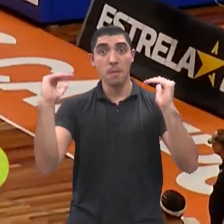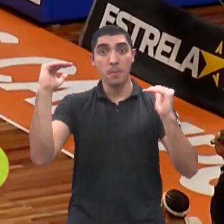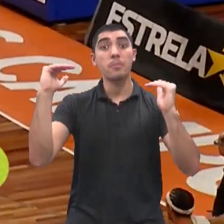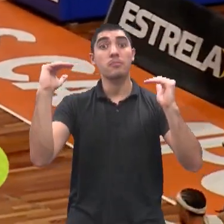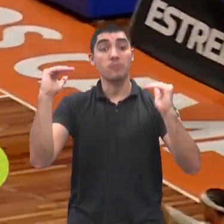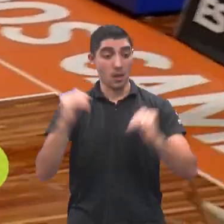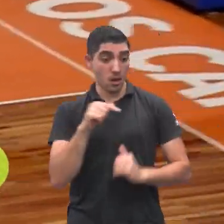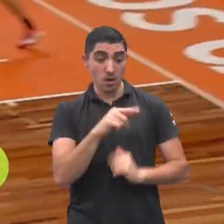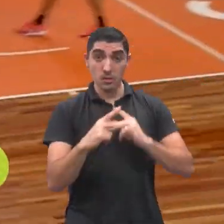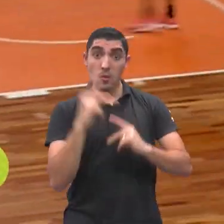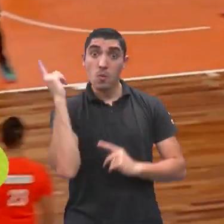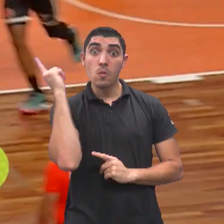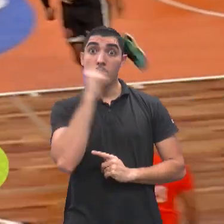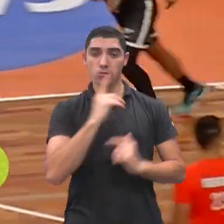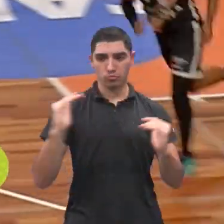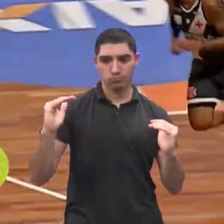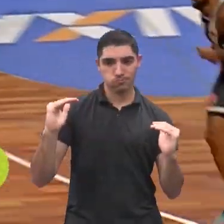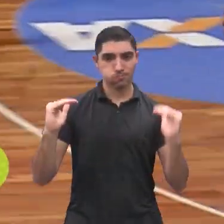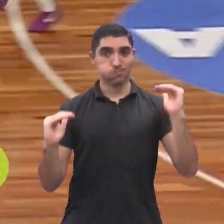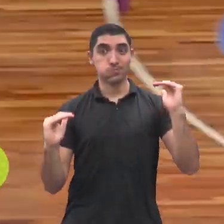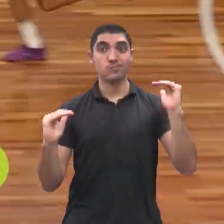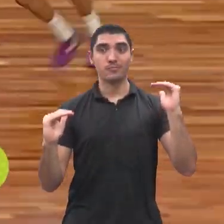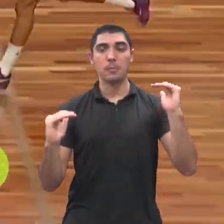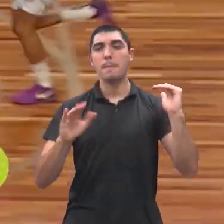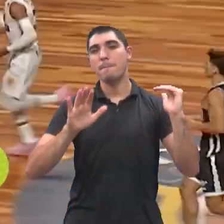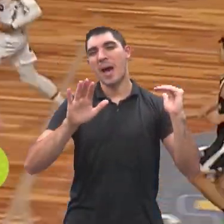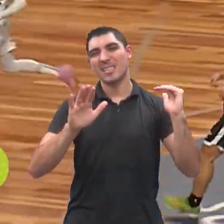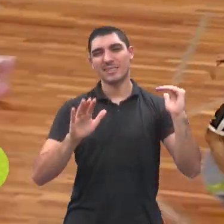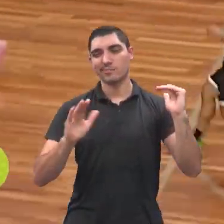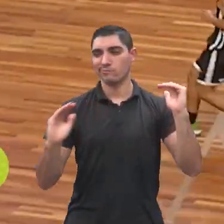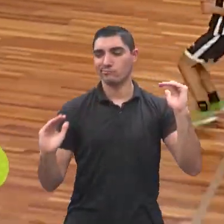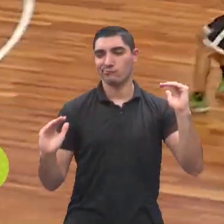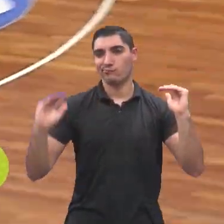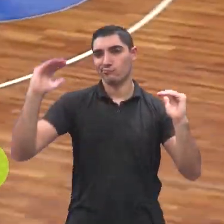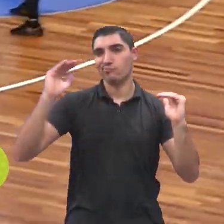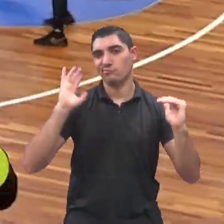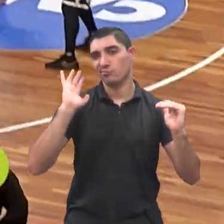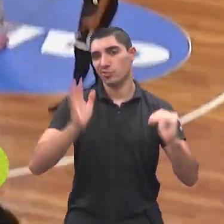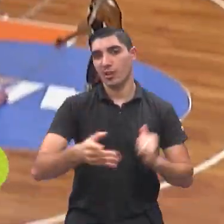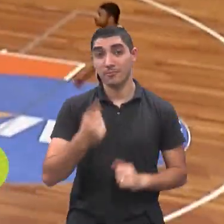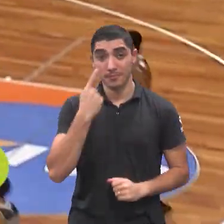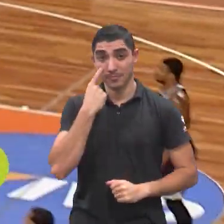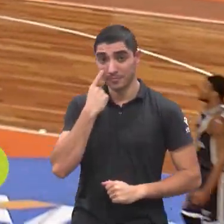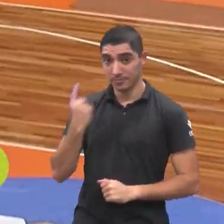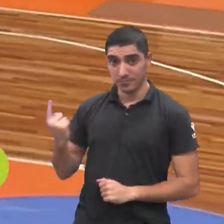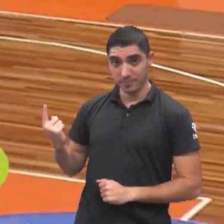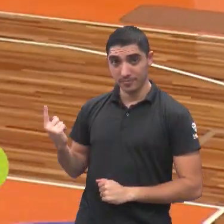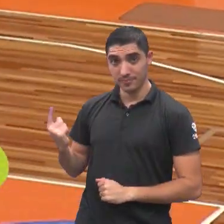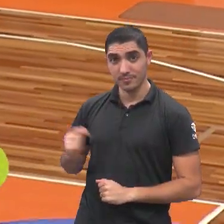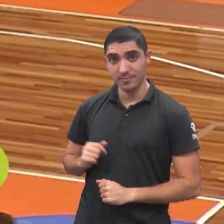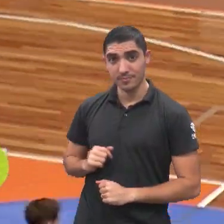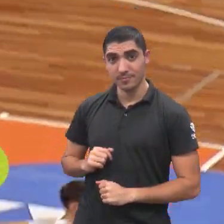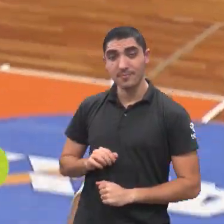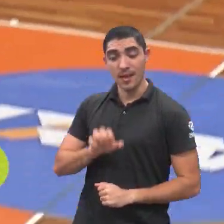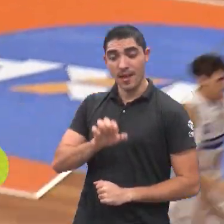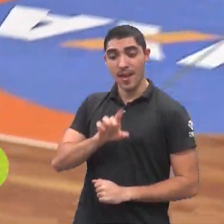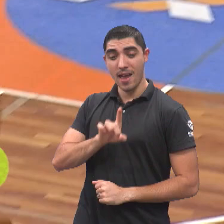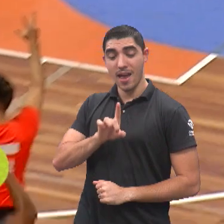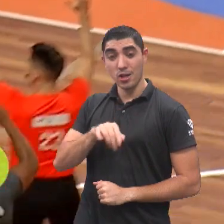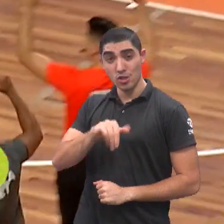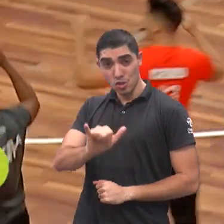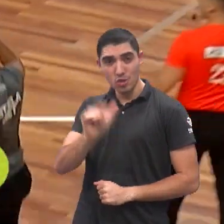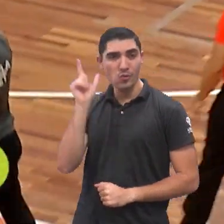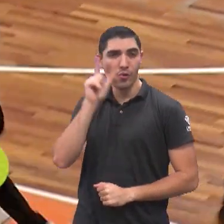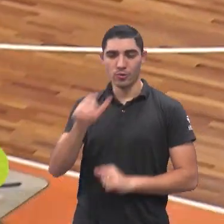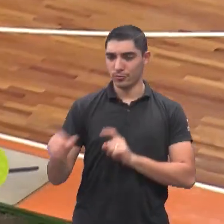conseguiu abrir uma pequena vantagem, mas que não durou muito. Nessa bola de 3, o Ed recolocou o time carioca na liderança.